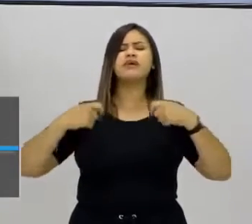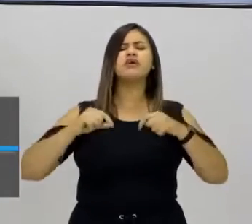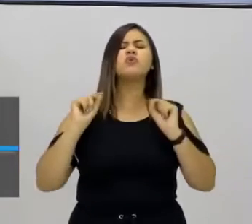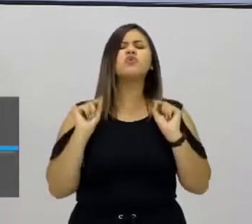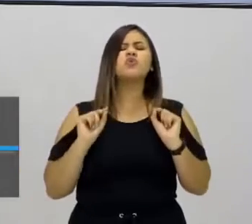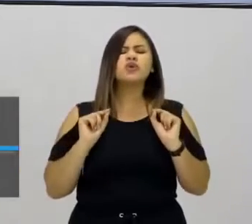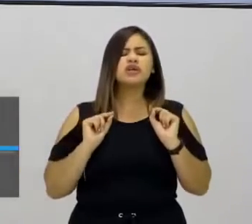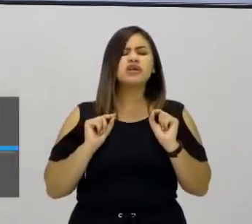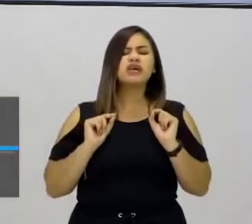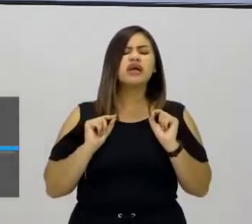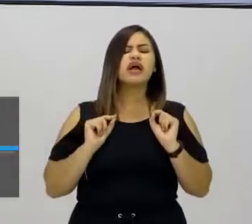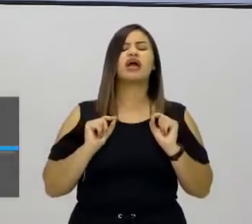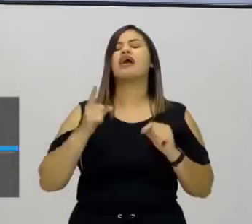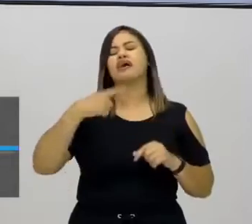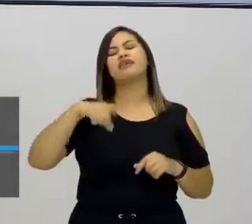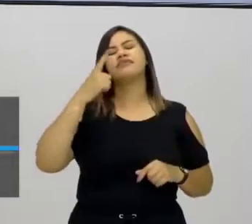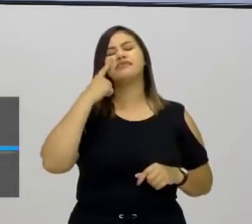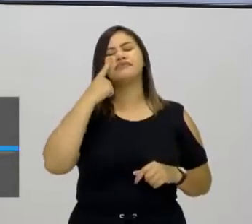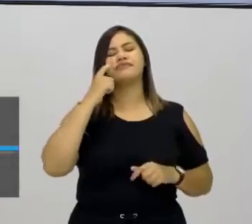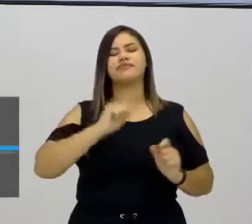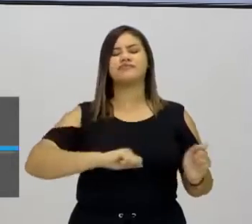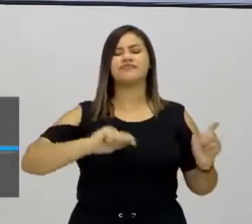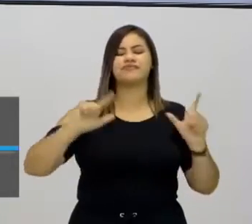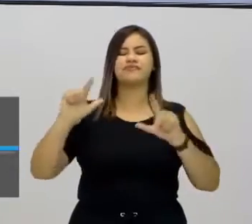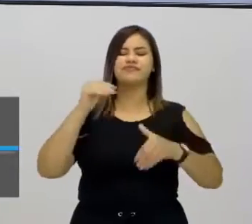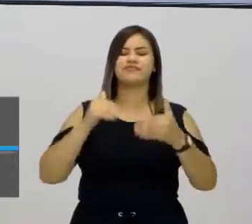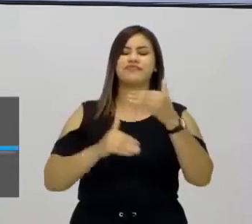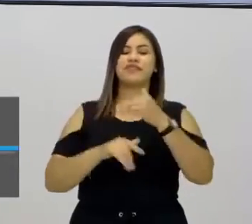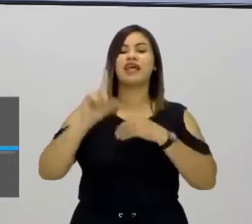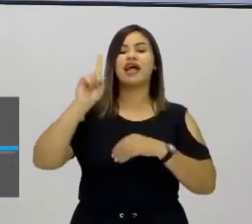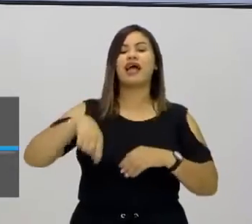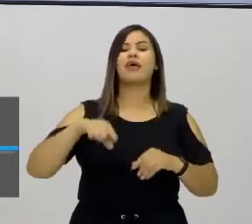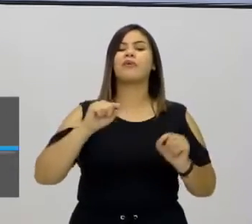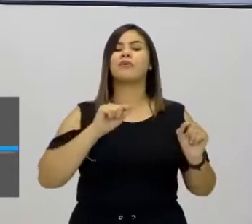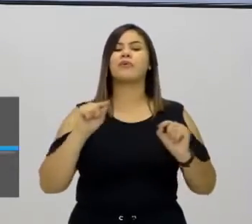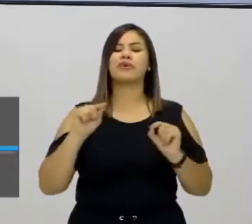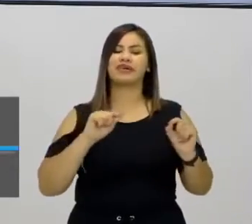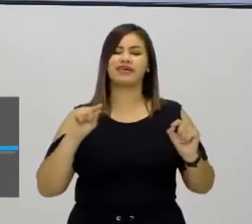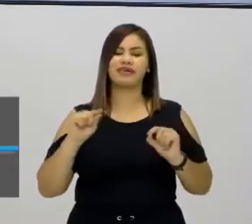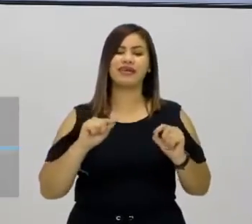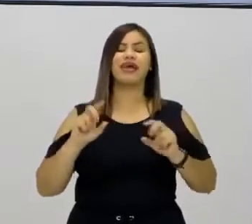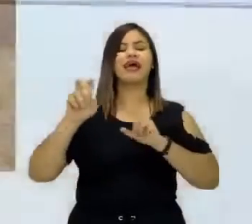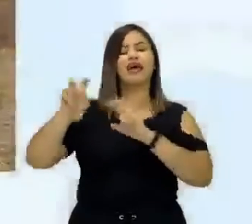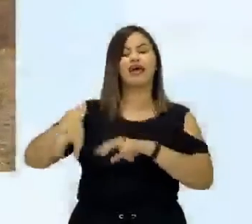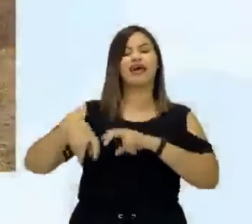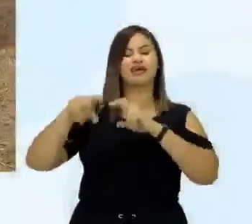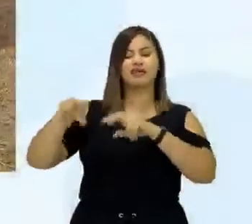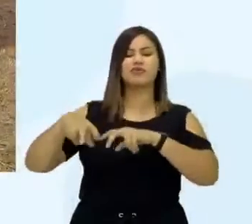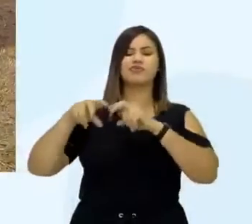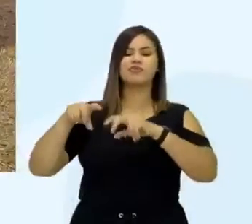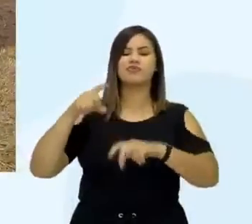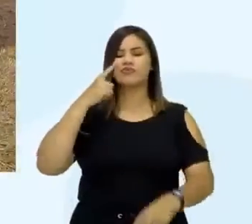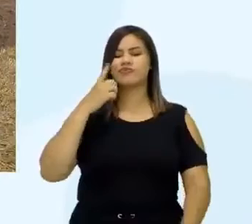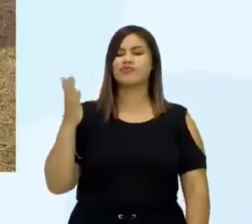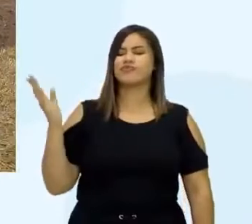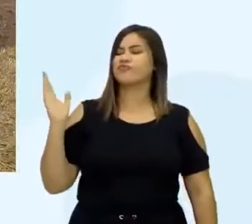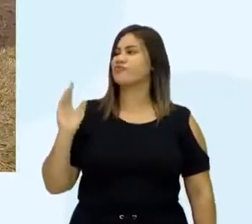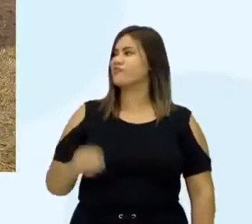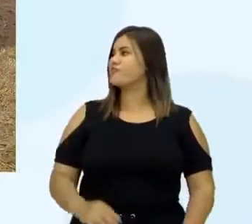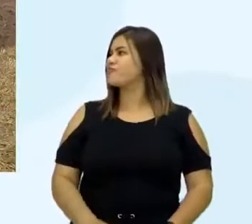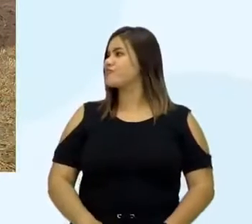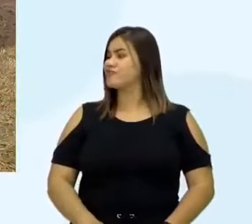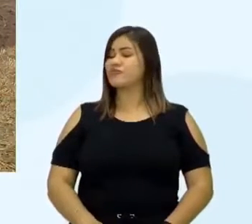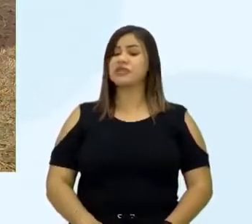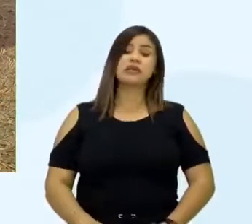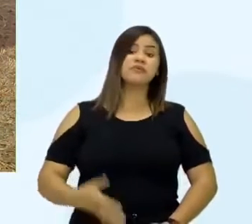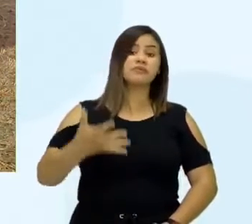E o que ele precisa? Do que a gente vai ver aí na próxima tela, que é o surgimento da agricultura mais ou menos 10 mil anos